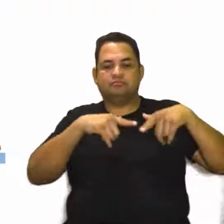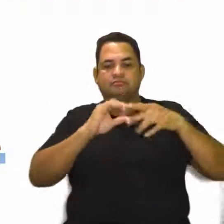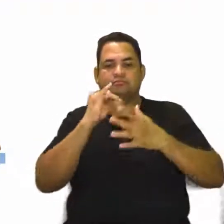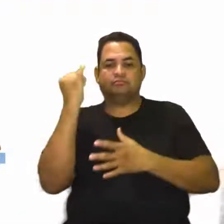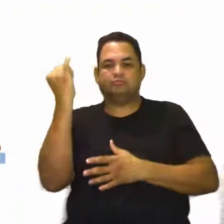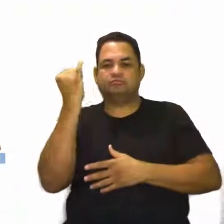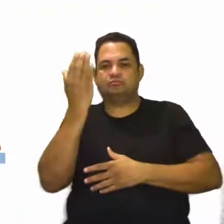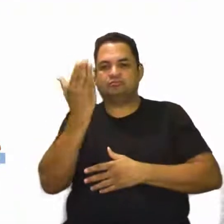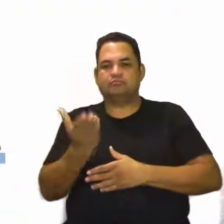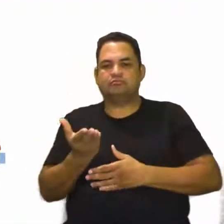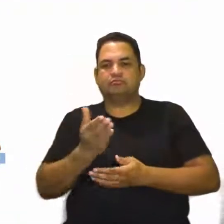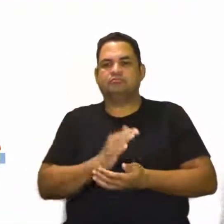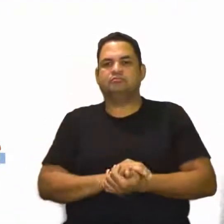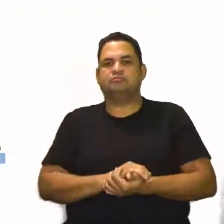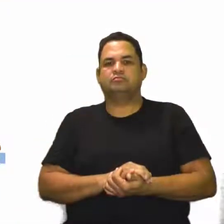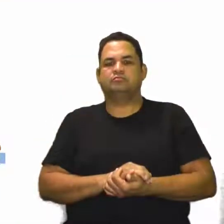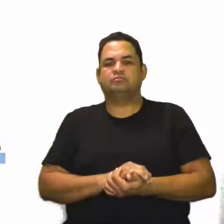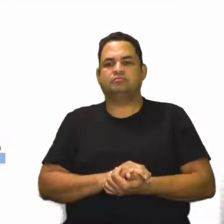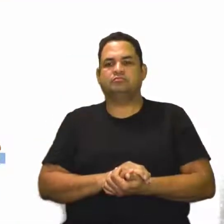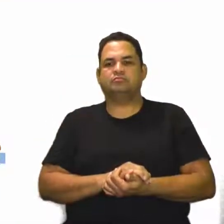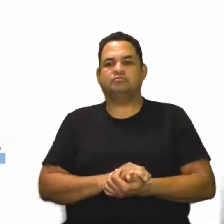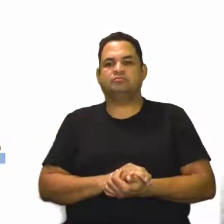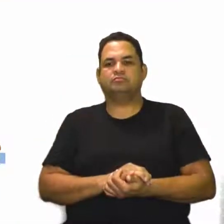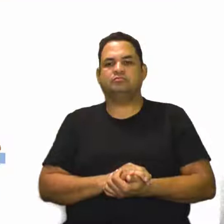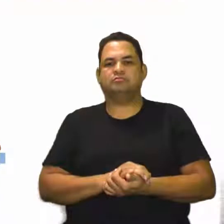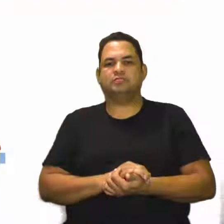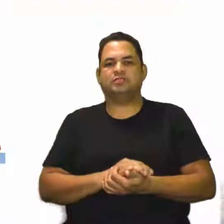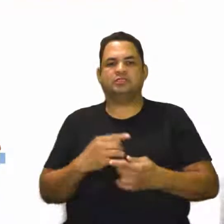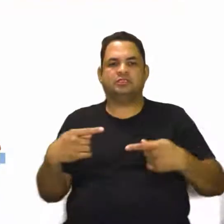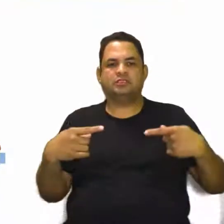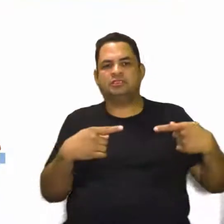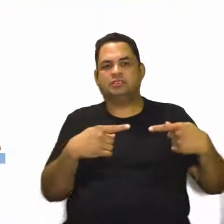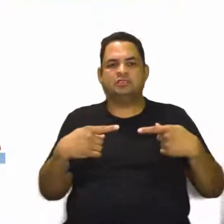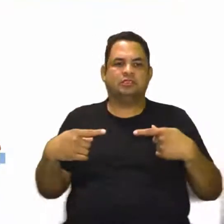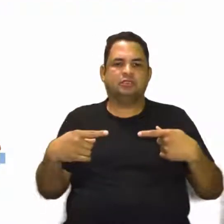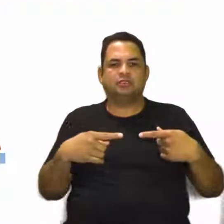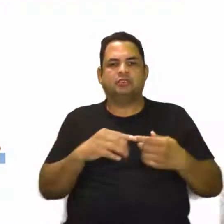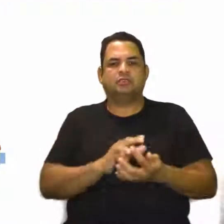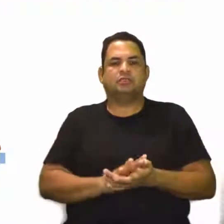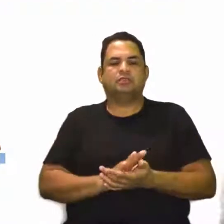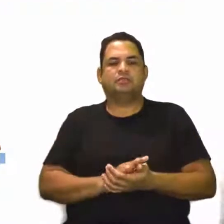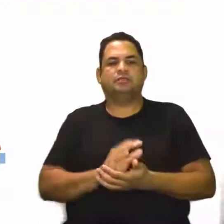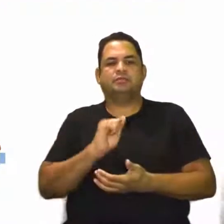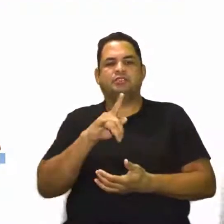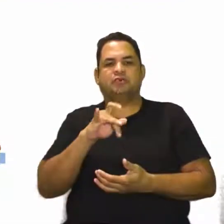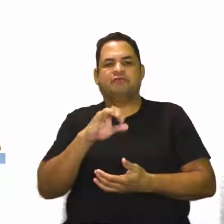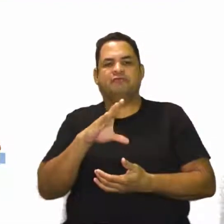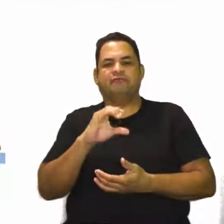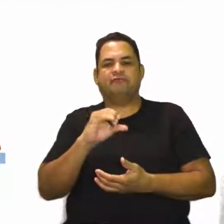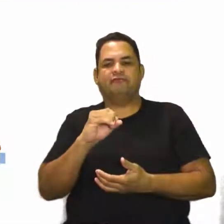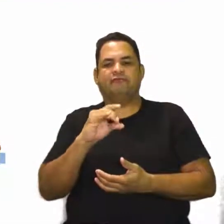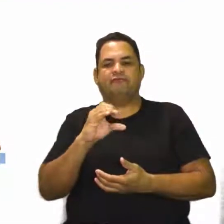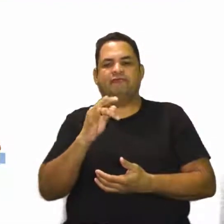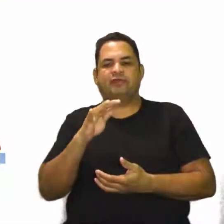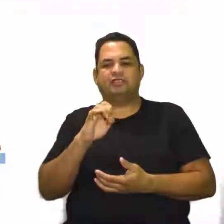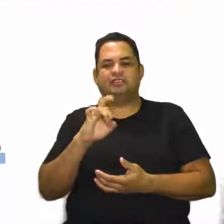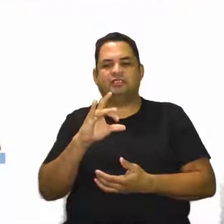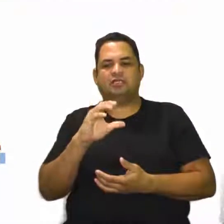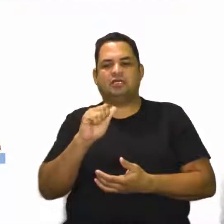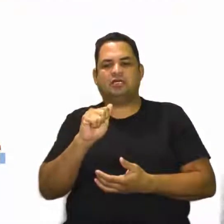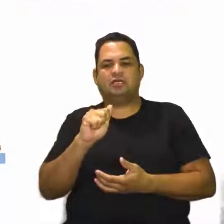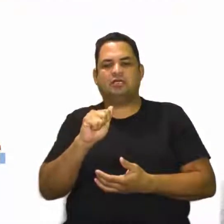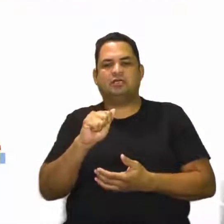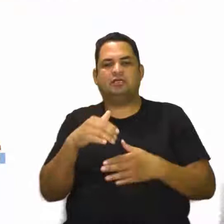aqui. Capacidade funcional está diretamente associado com aptidão física. Olha a